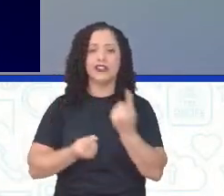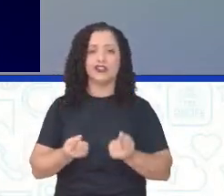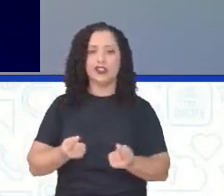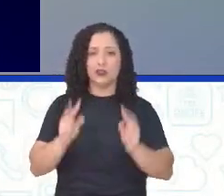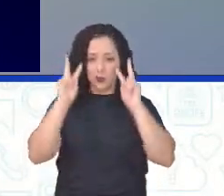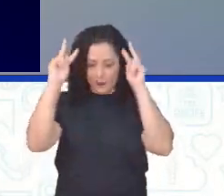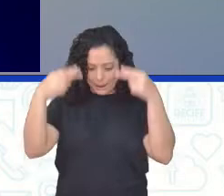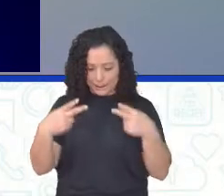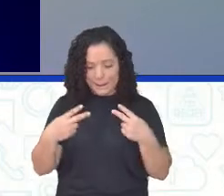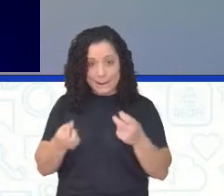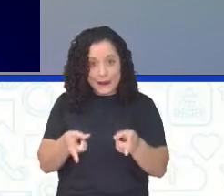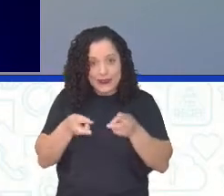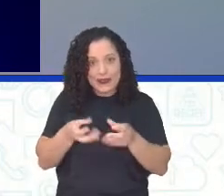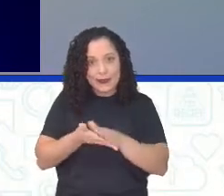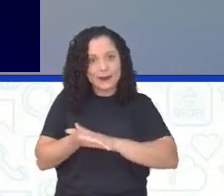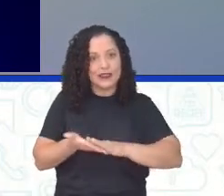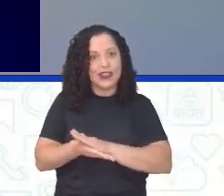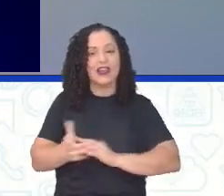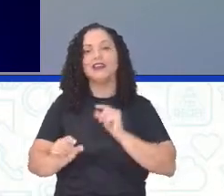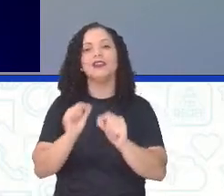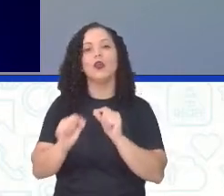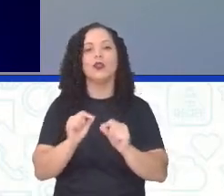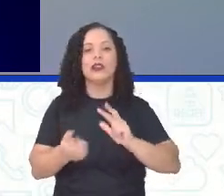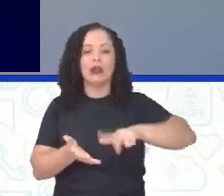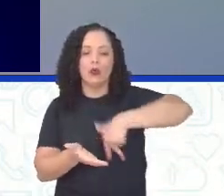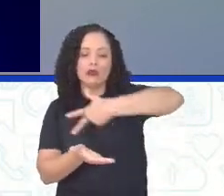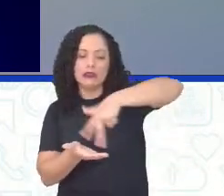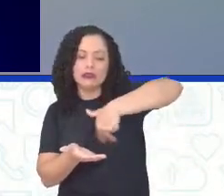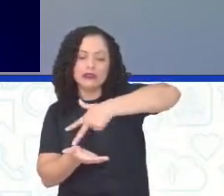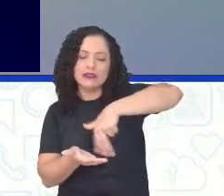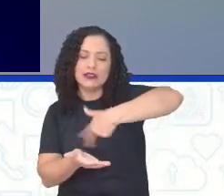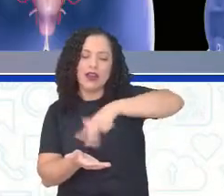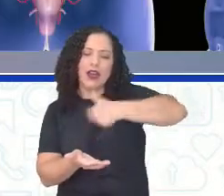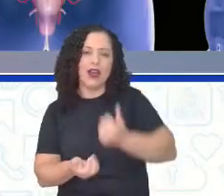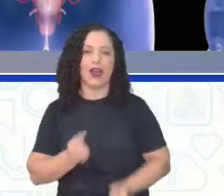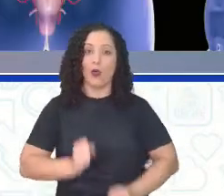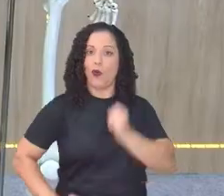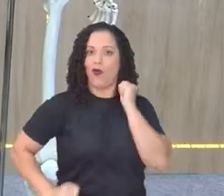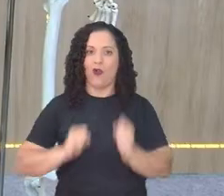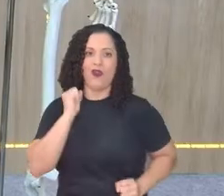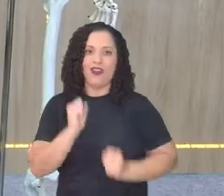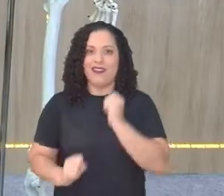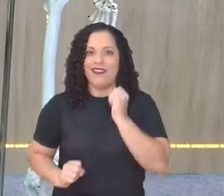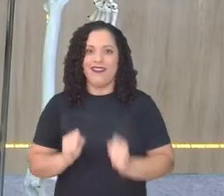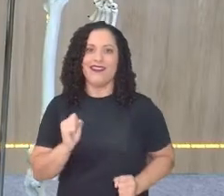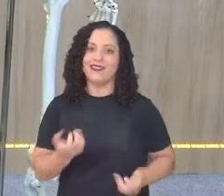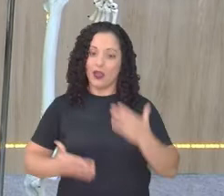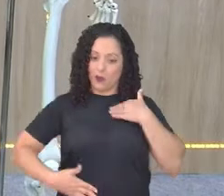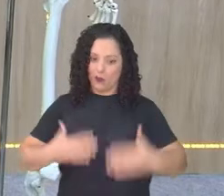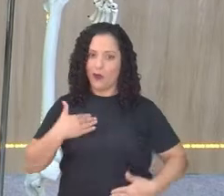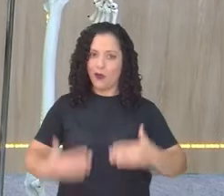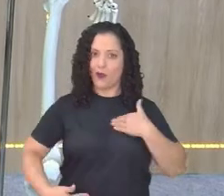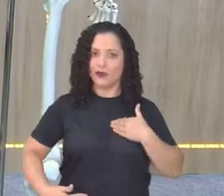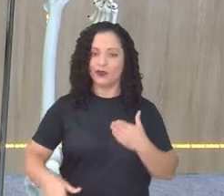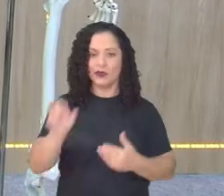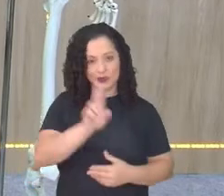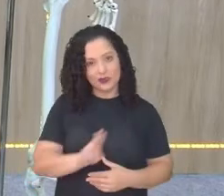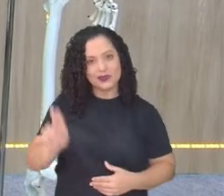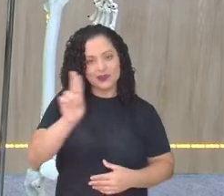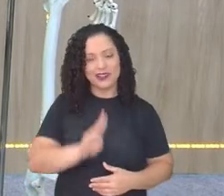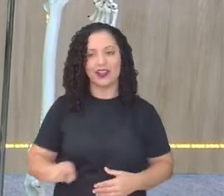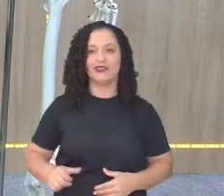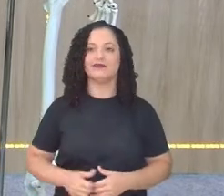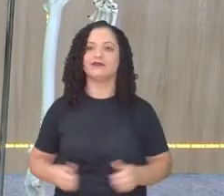uma corrida, é um circular, é um dançar, né? Mas o que a gente vai falar agora são órgãos que vão